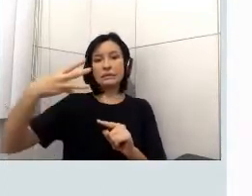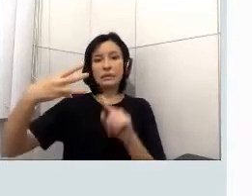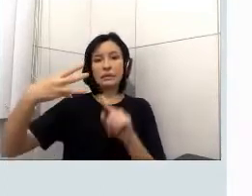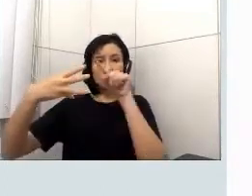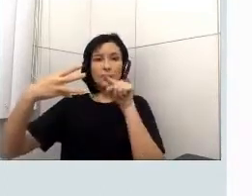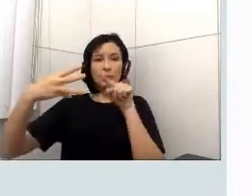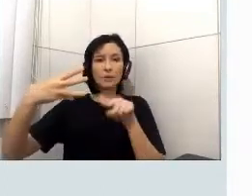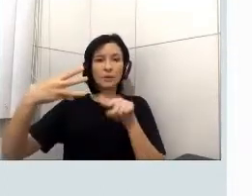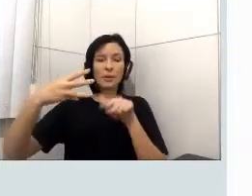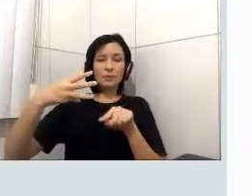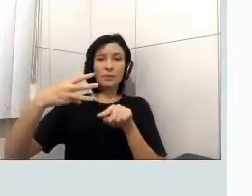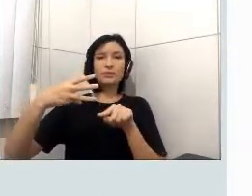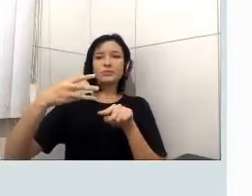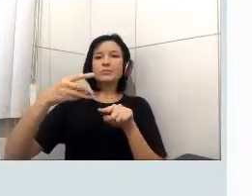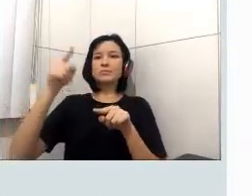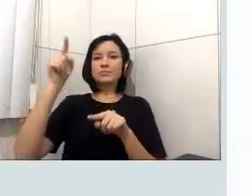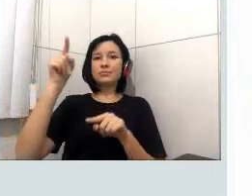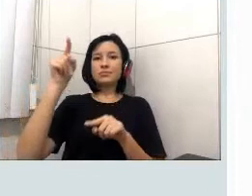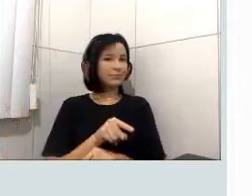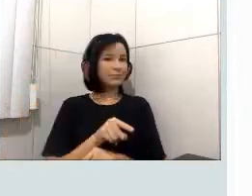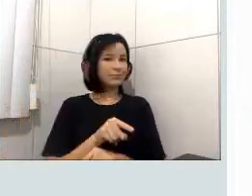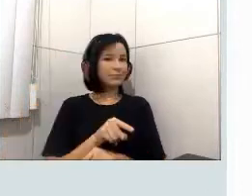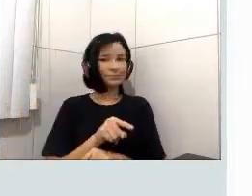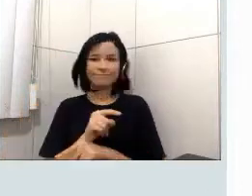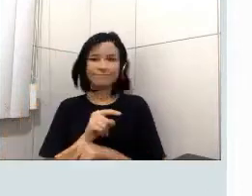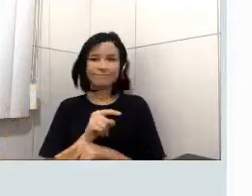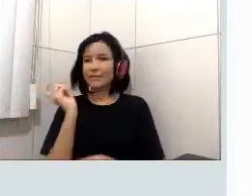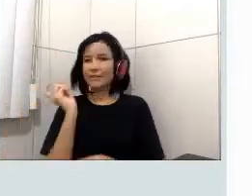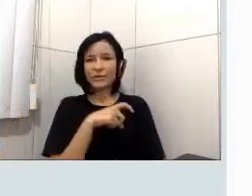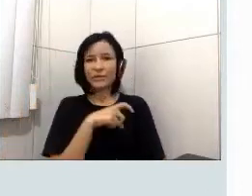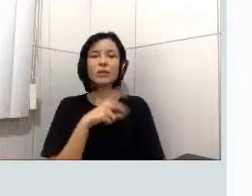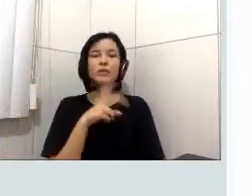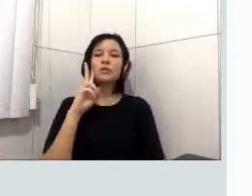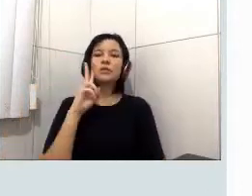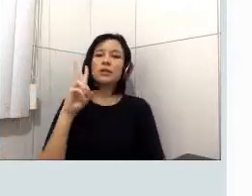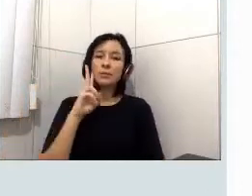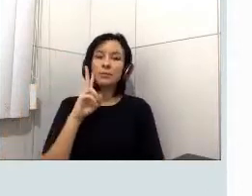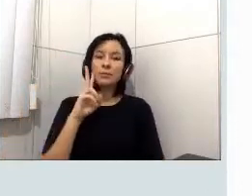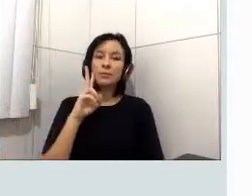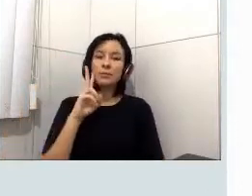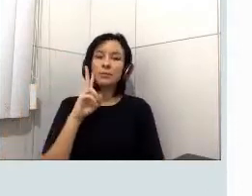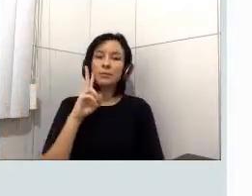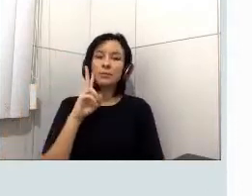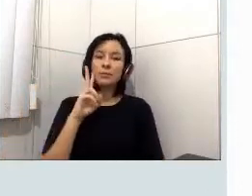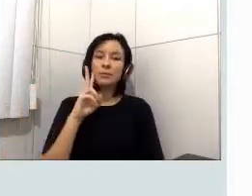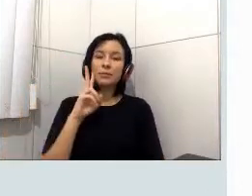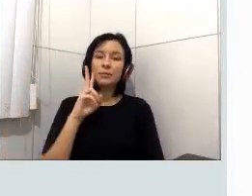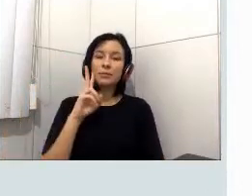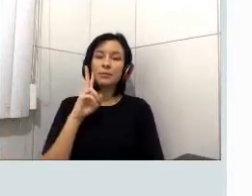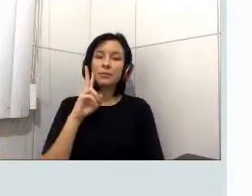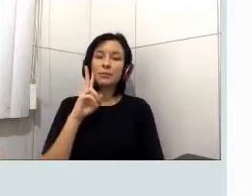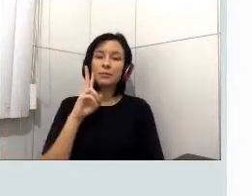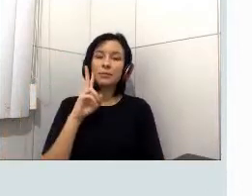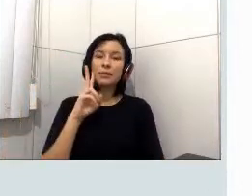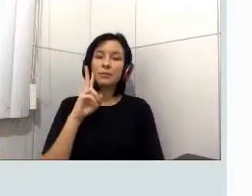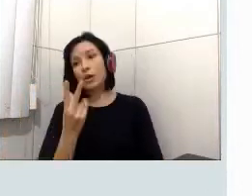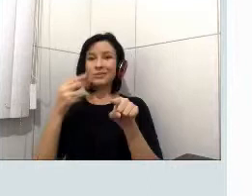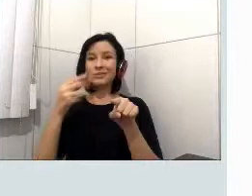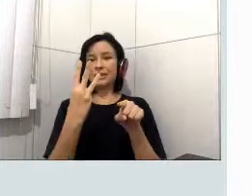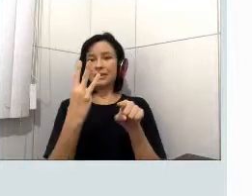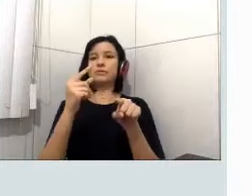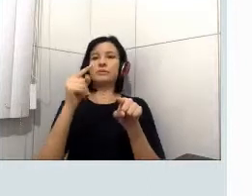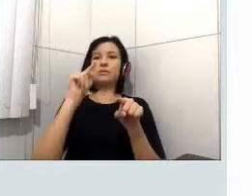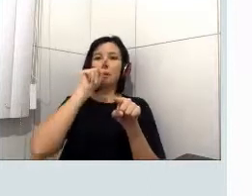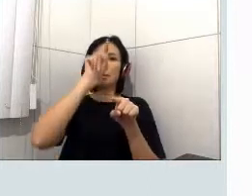Então, isso é falso. Lembre-se que é sempre o conceito de reta por dois pontos